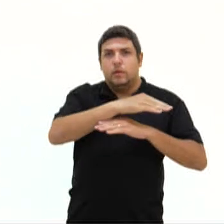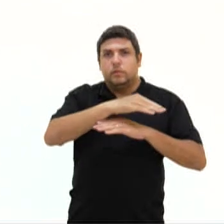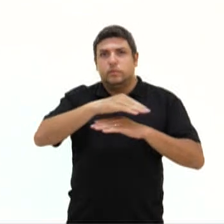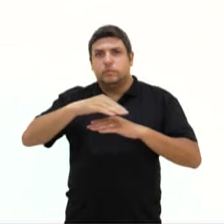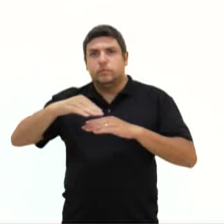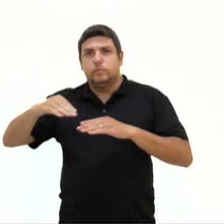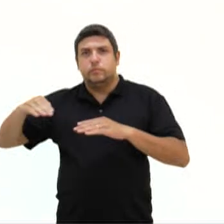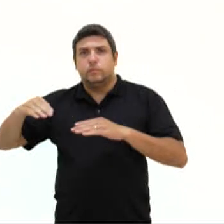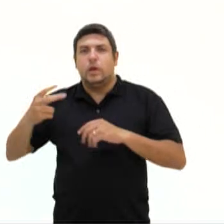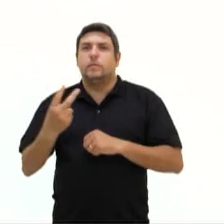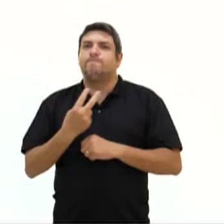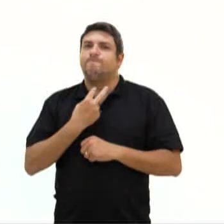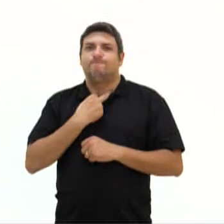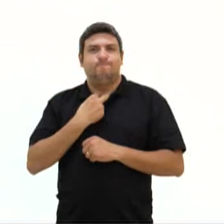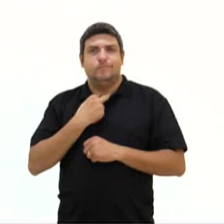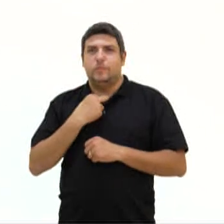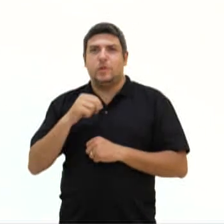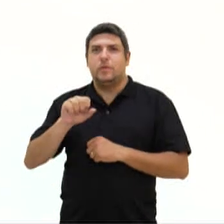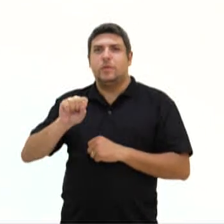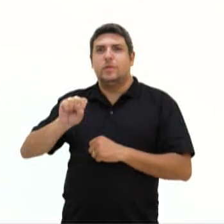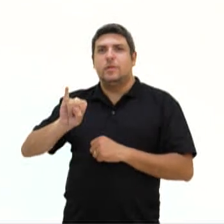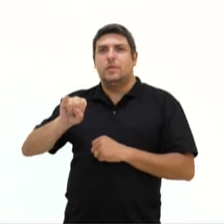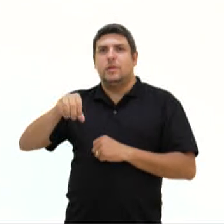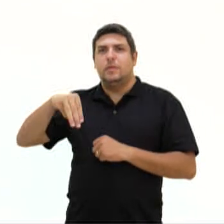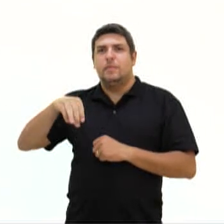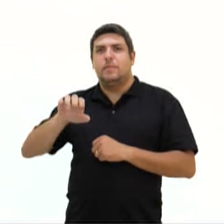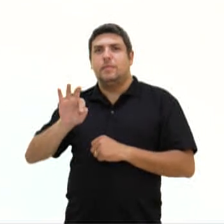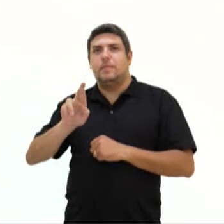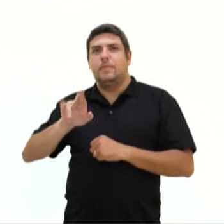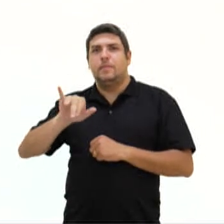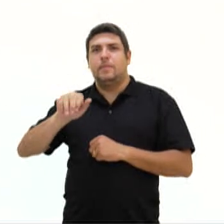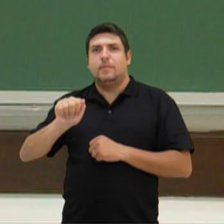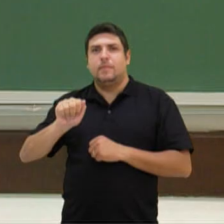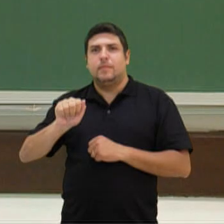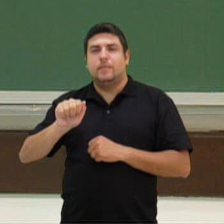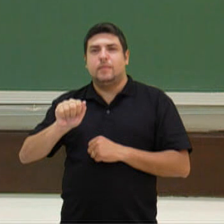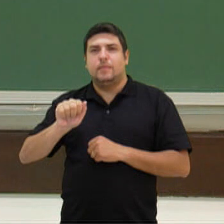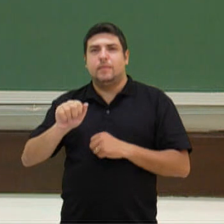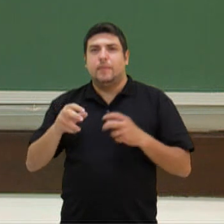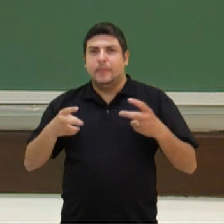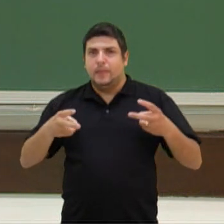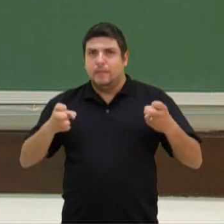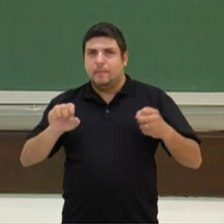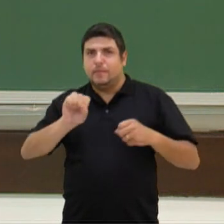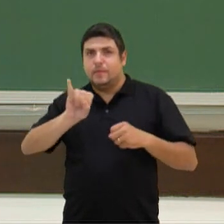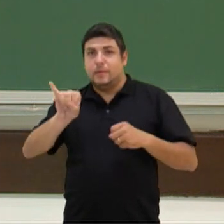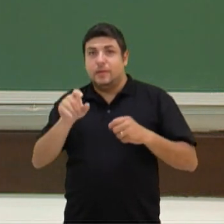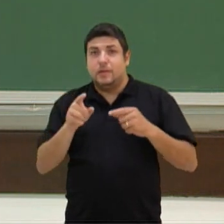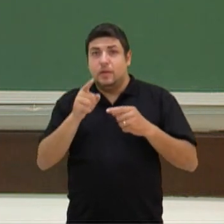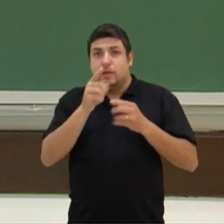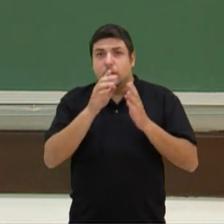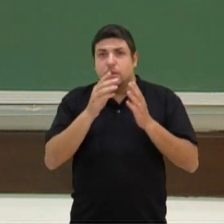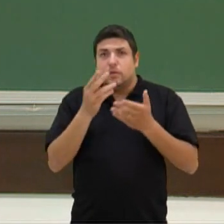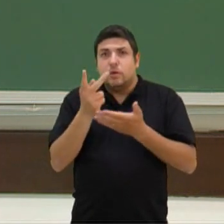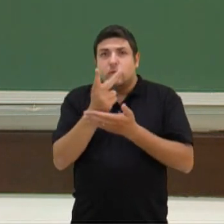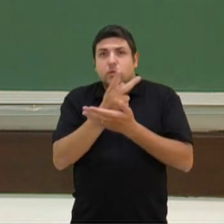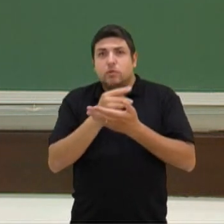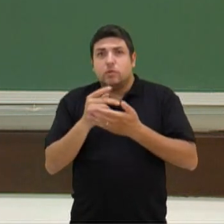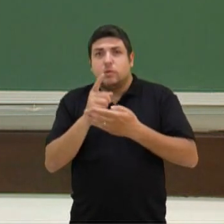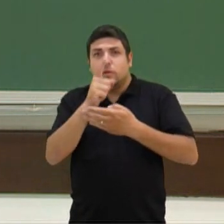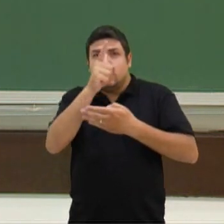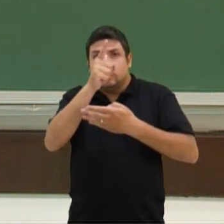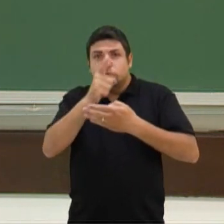a horizontal e a vertical dela. Se você dobrar ela, dependendo da dobra que